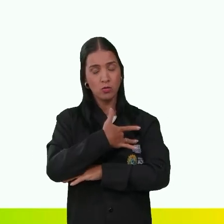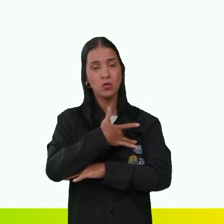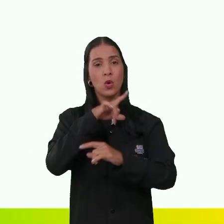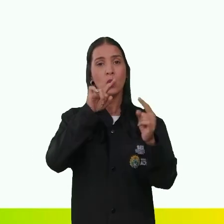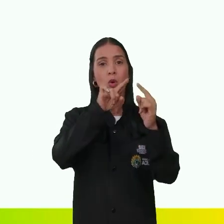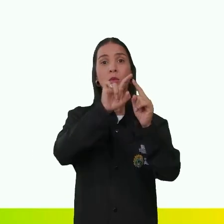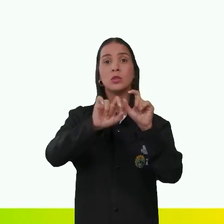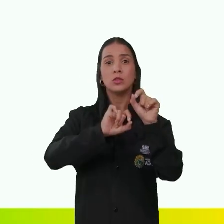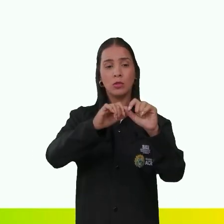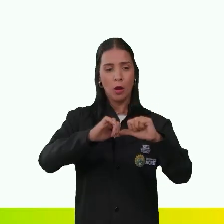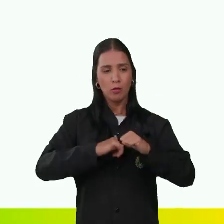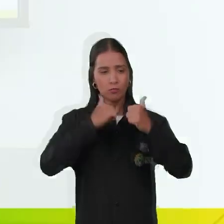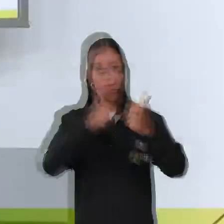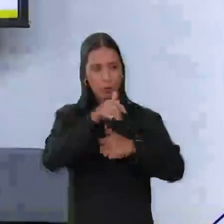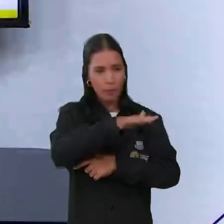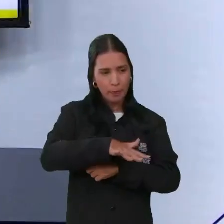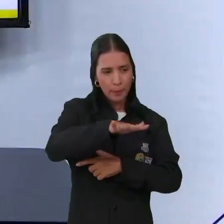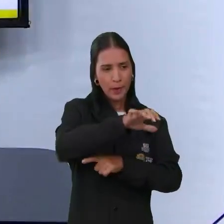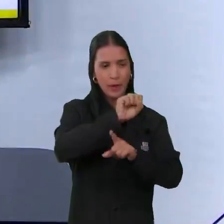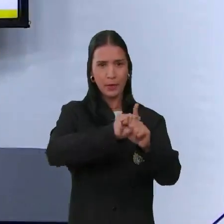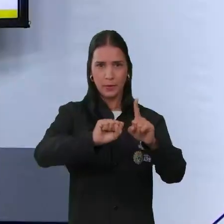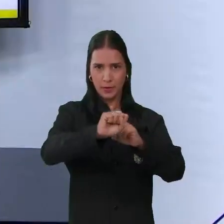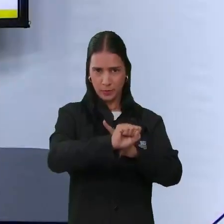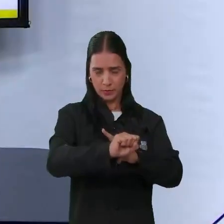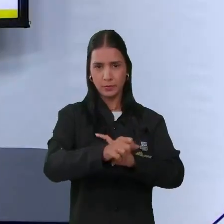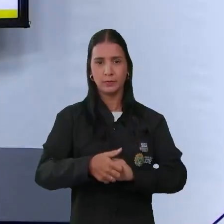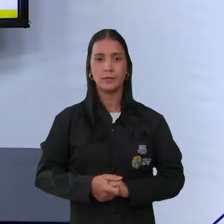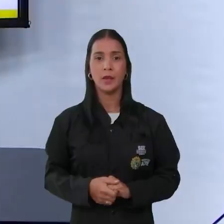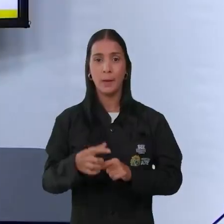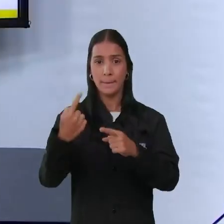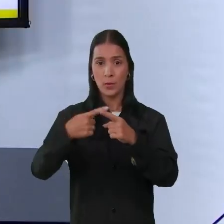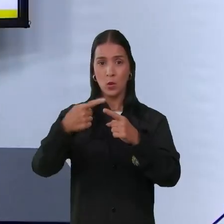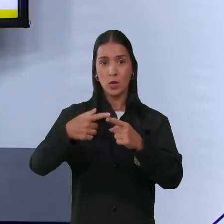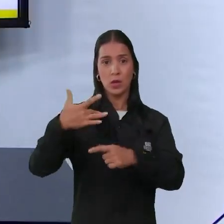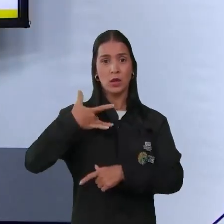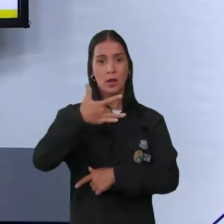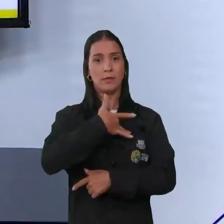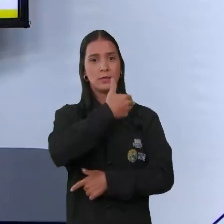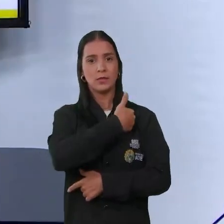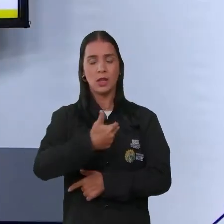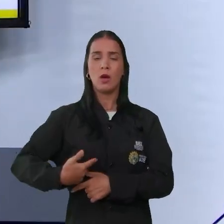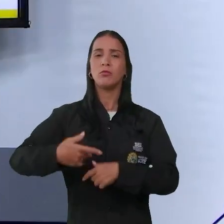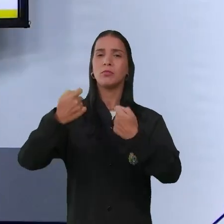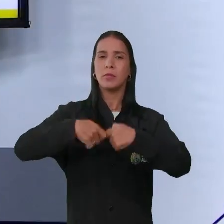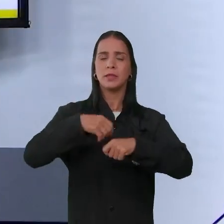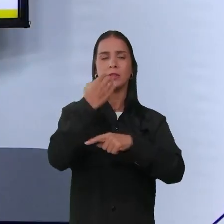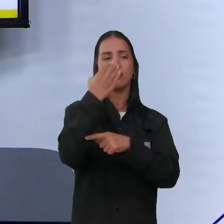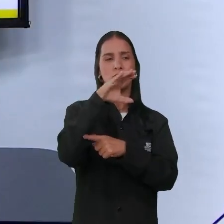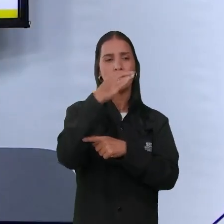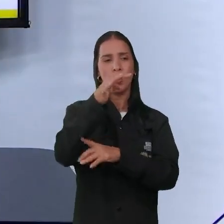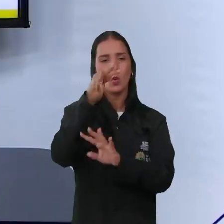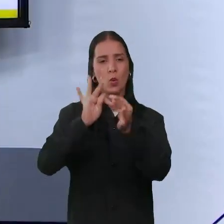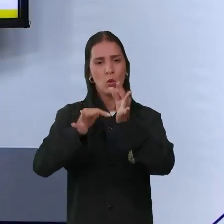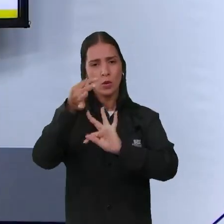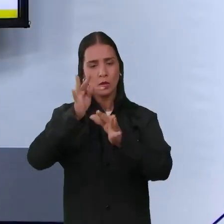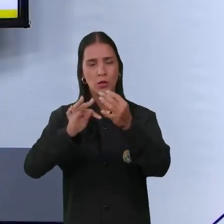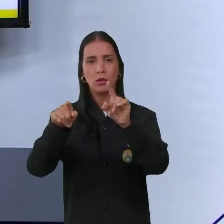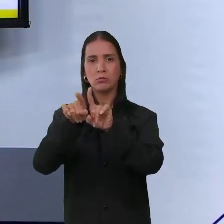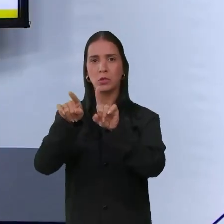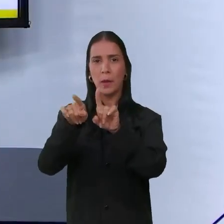de suma importância, porque a saúde pública requer a ciência, requer a tecnologia, requer